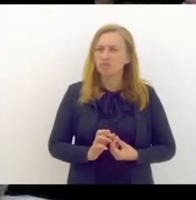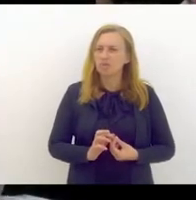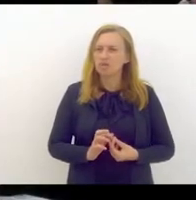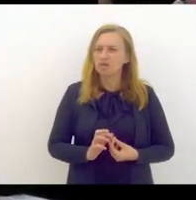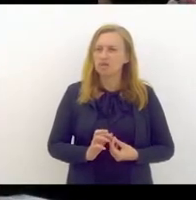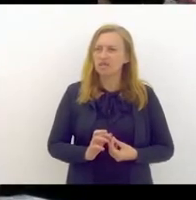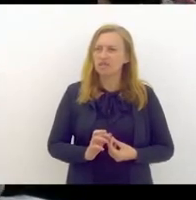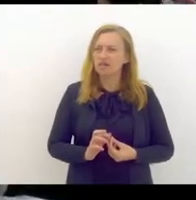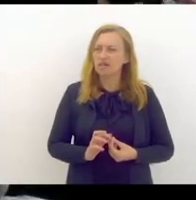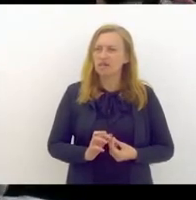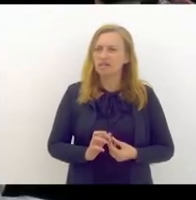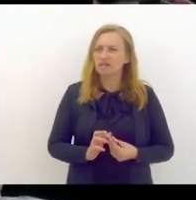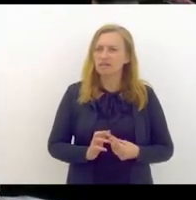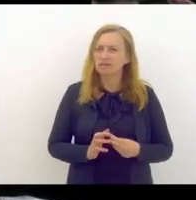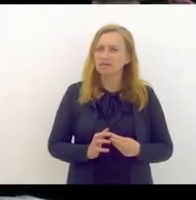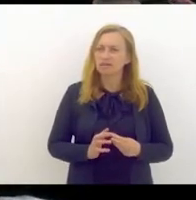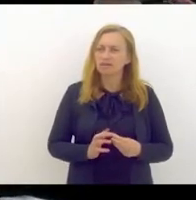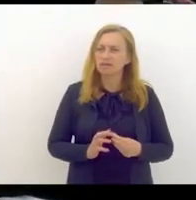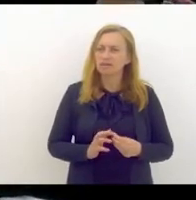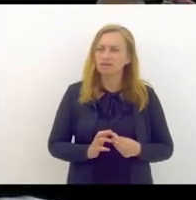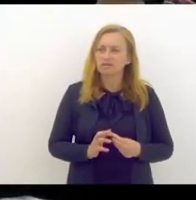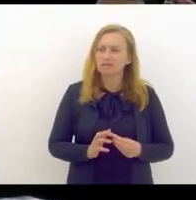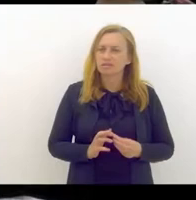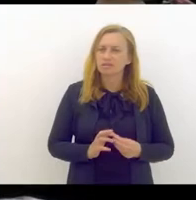Sim. Perdão, posso eu me enganar?